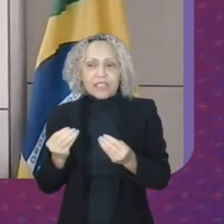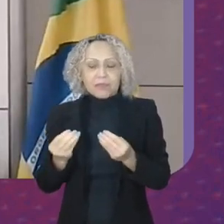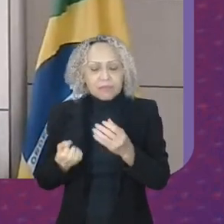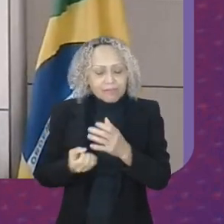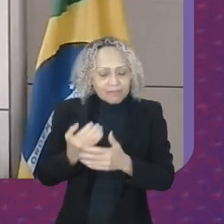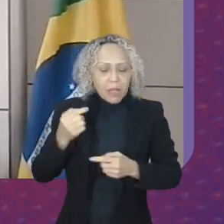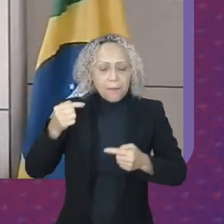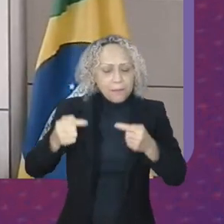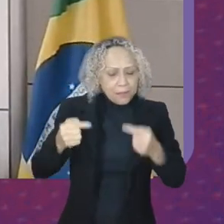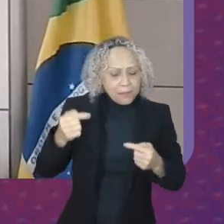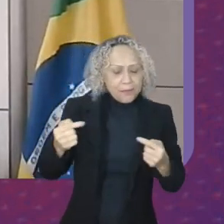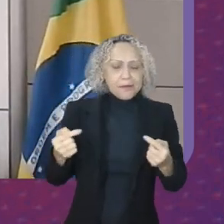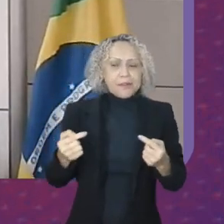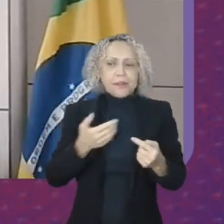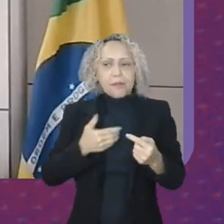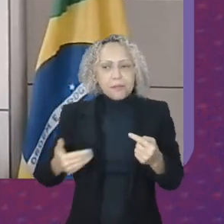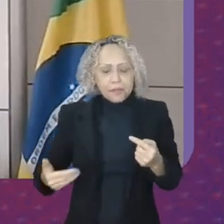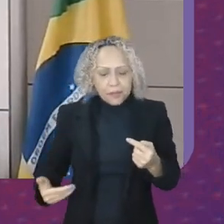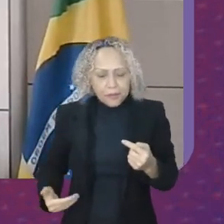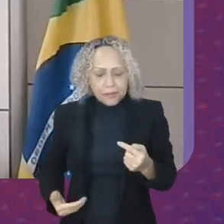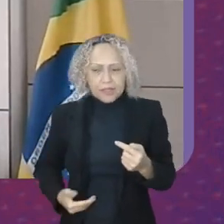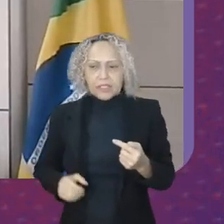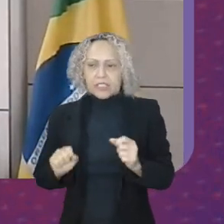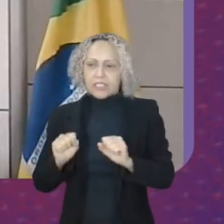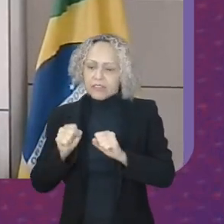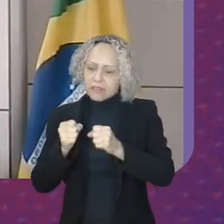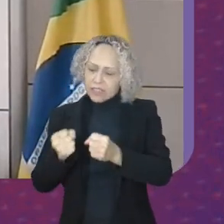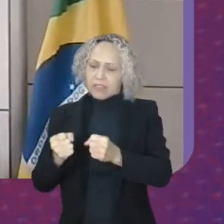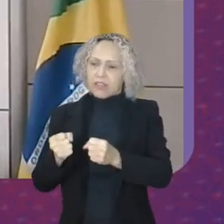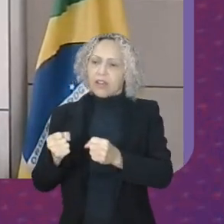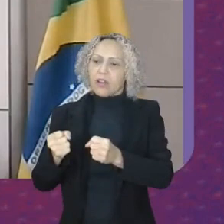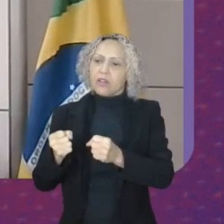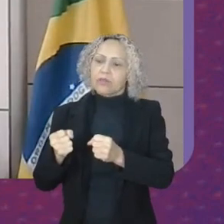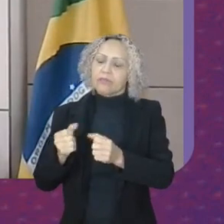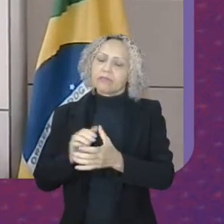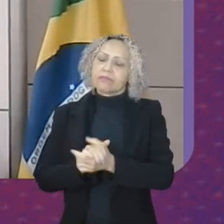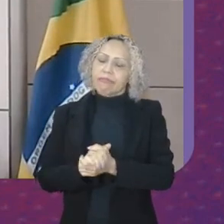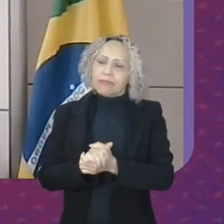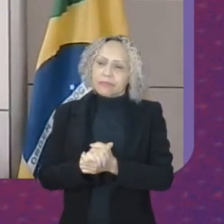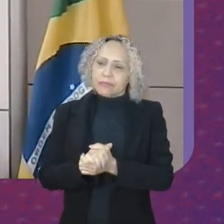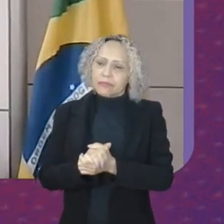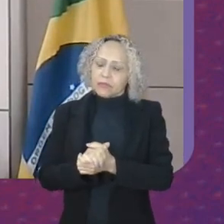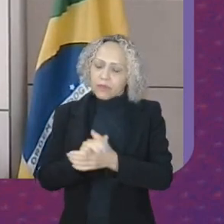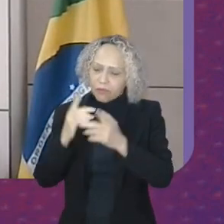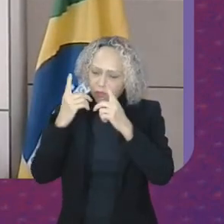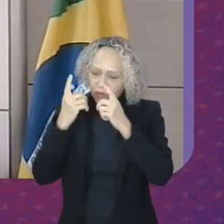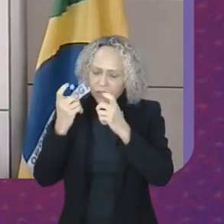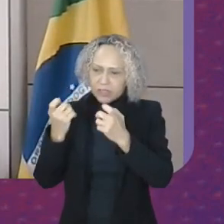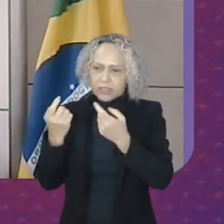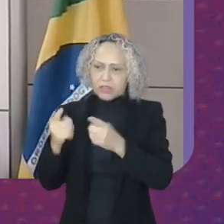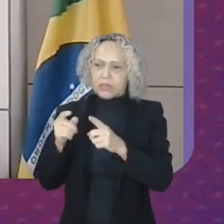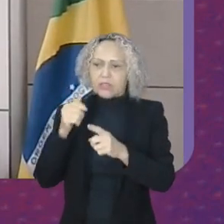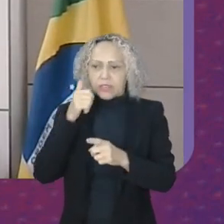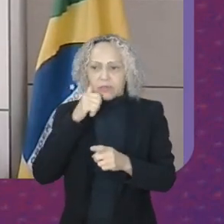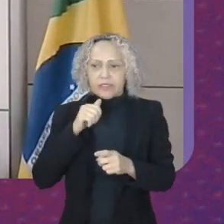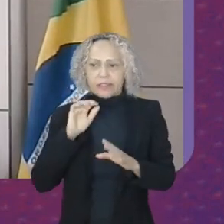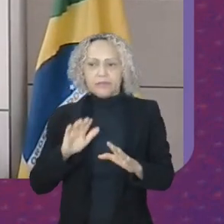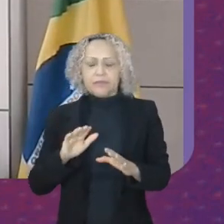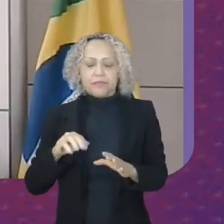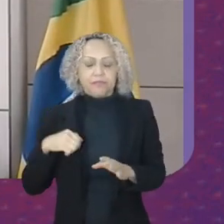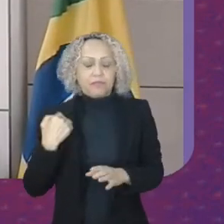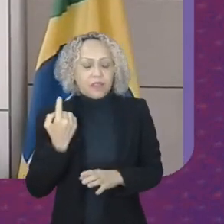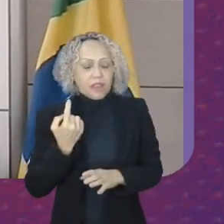públicas e enfrentar o debate da autonomia econômica, né? Então, é necessário que a gente consolide